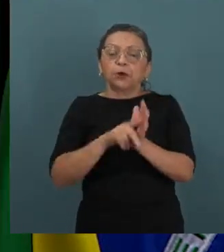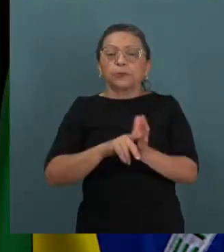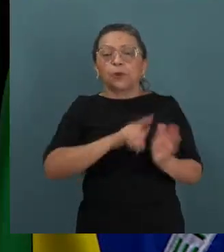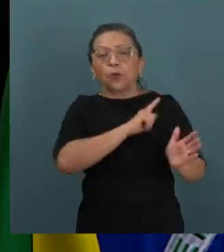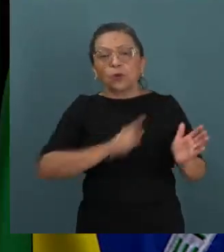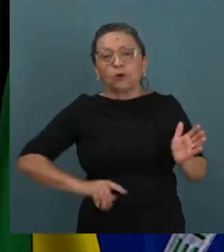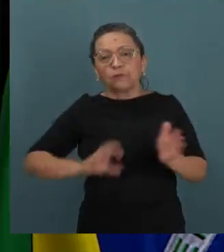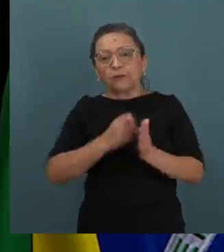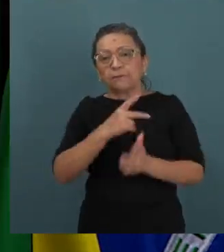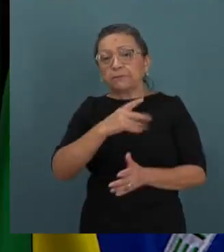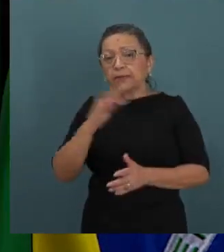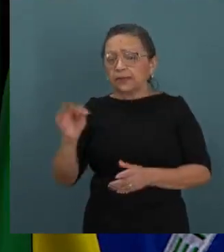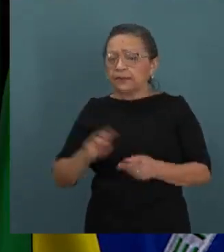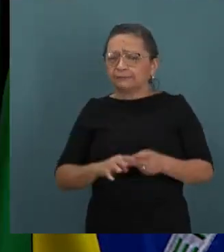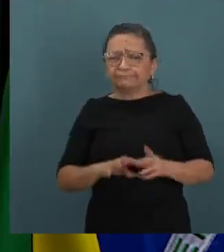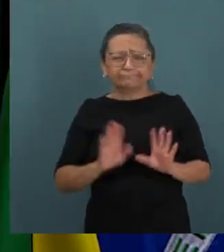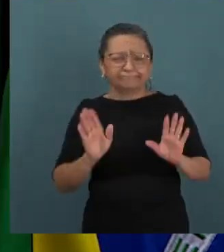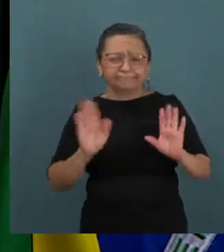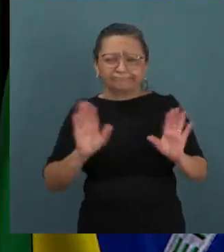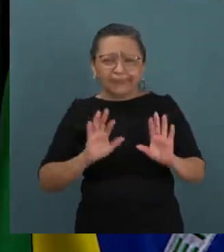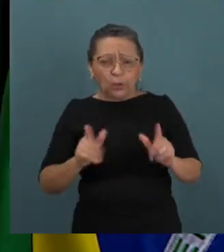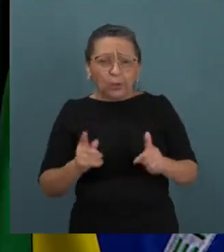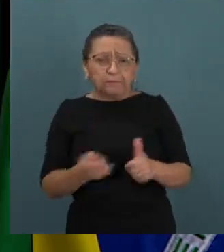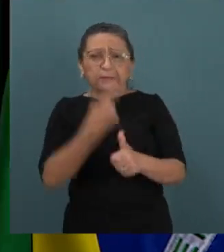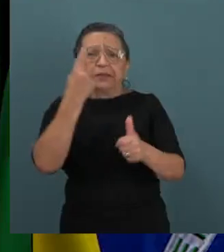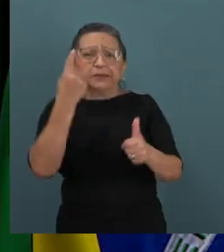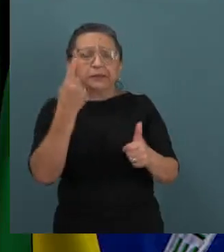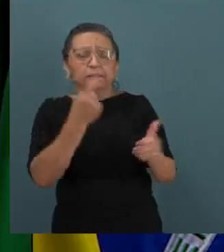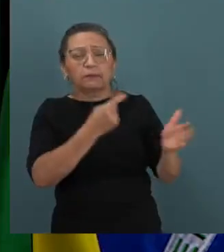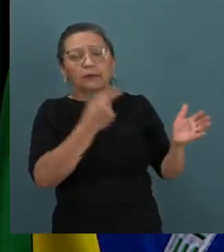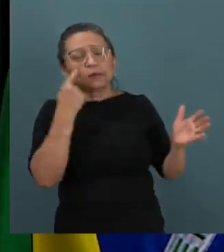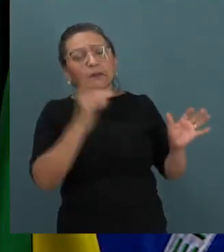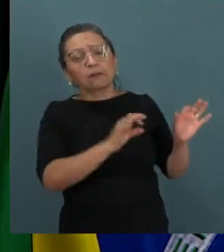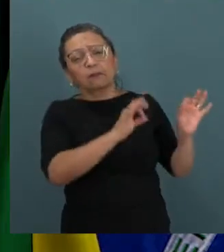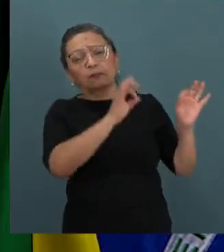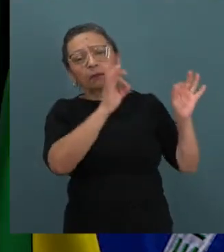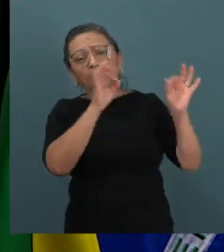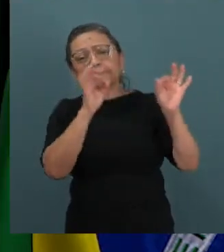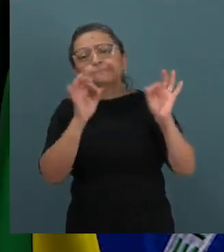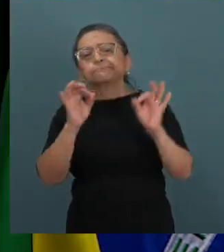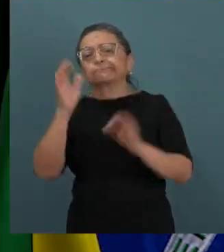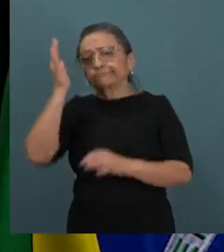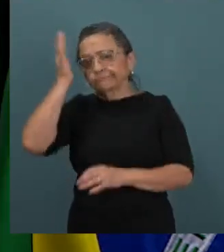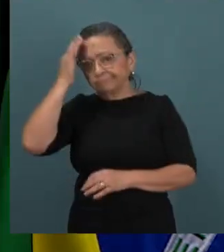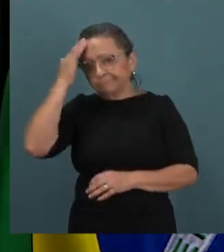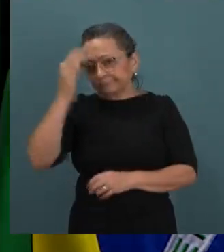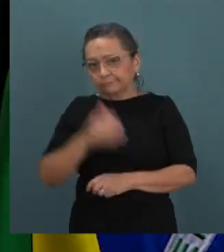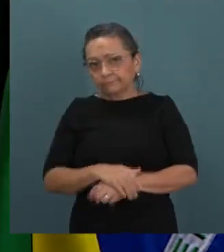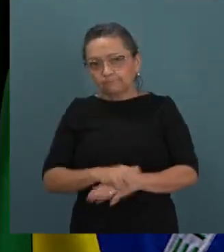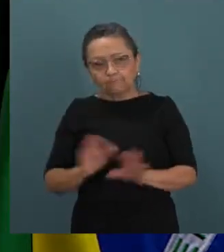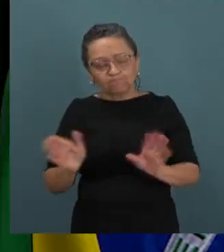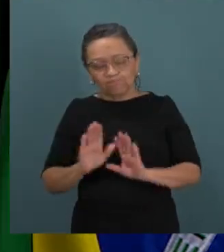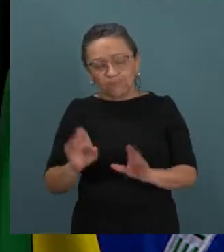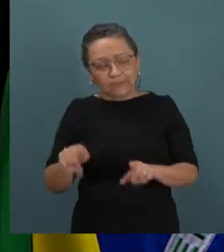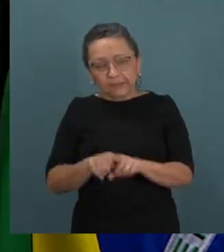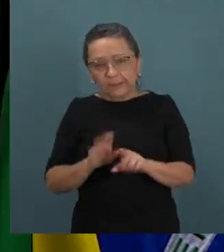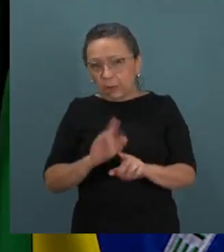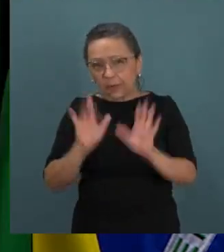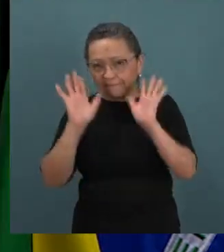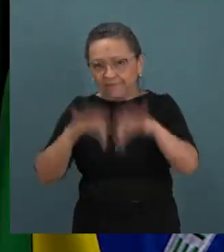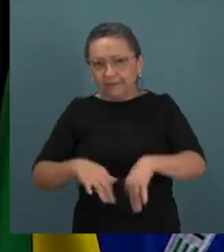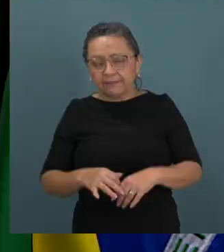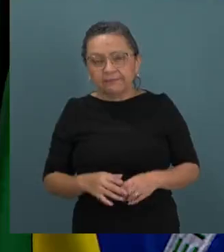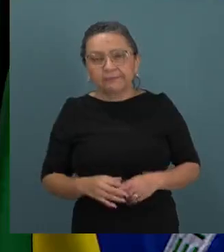Claro que não é o primeiro e, pelo que a gente sabe, não será o último.